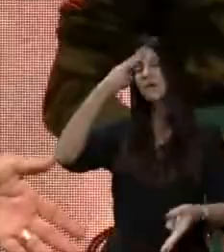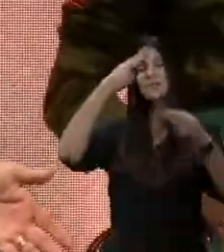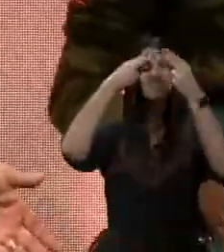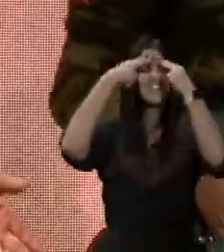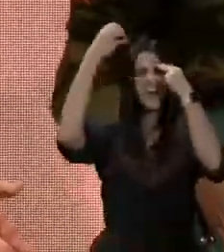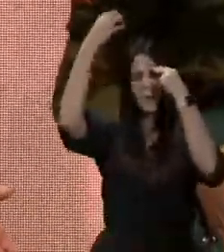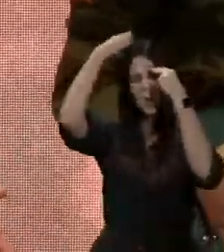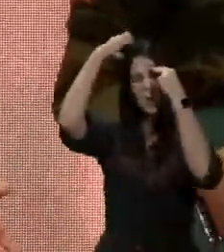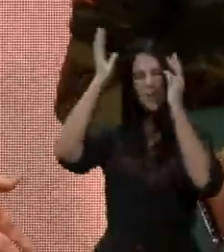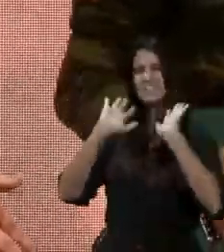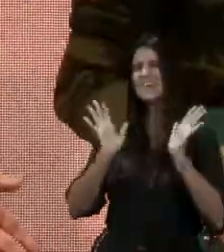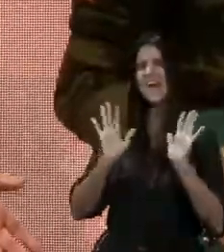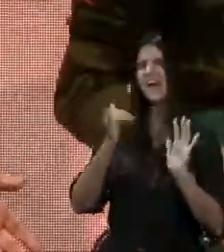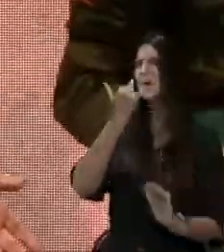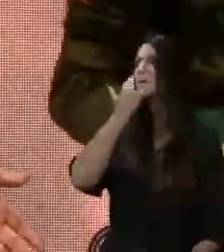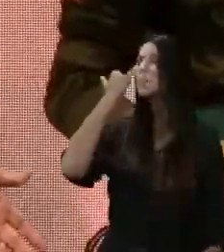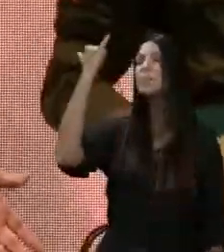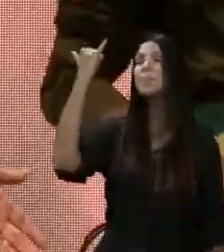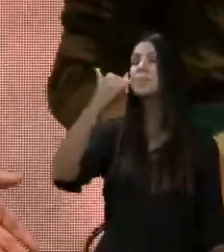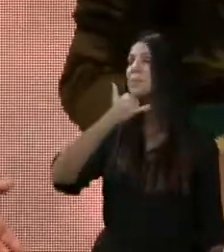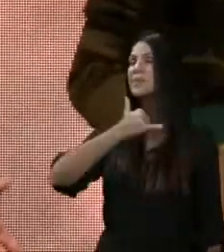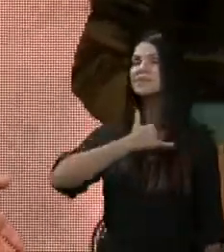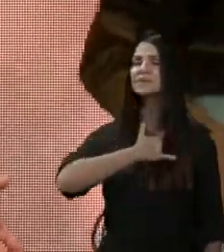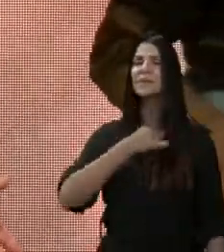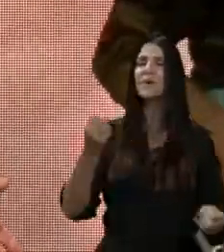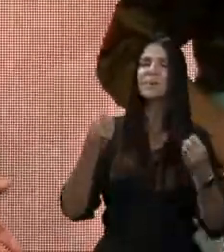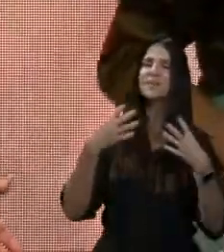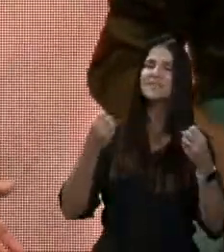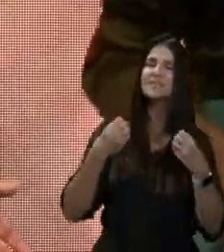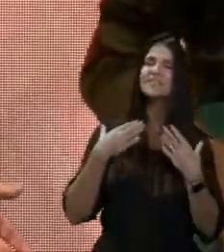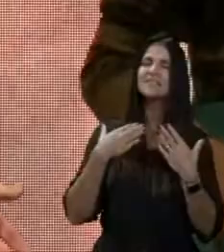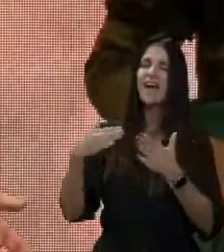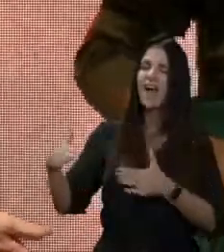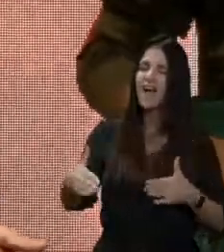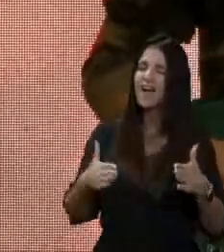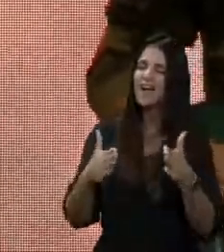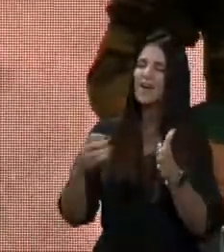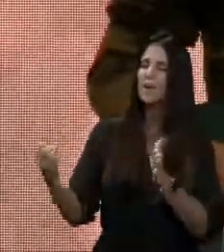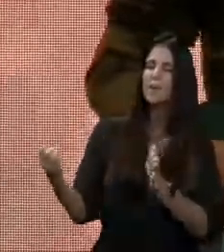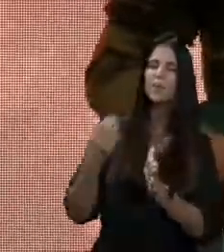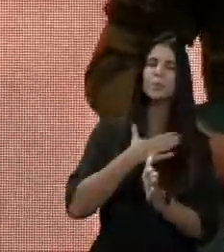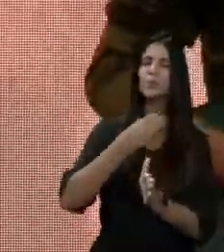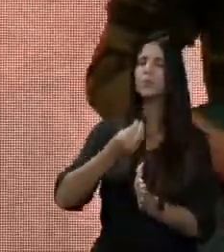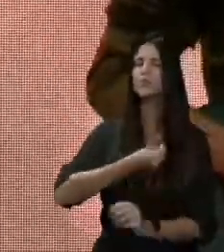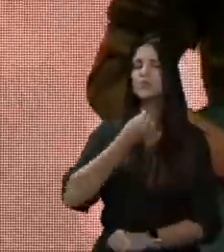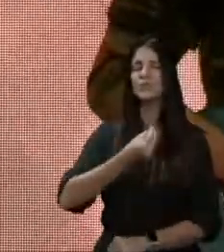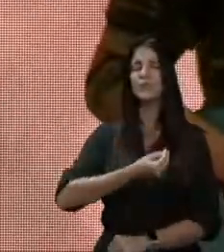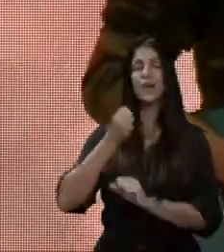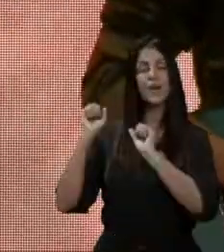erro do Passado Me perdoa pai e me ensina de de um novo caminho o e abençoada Deus